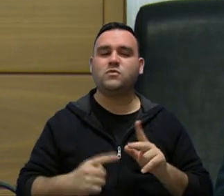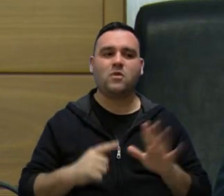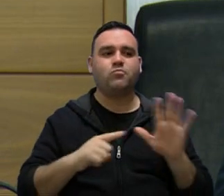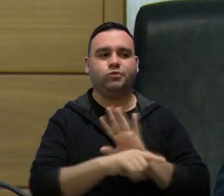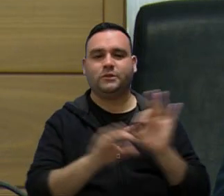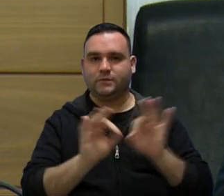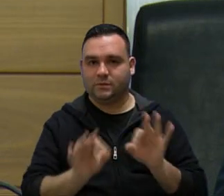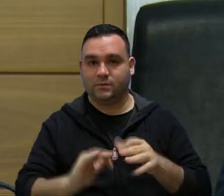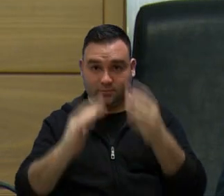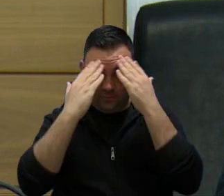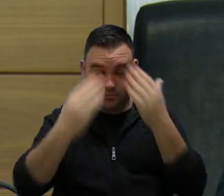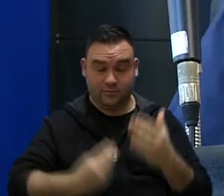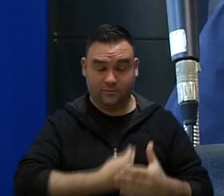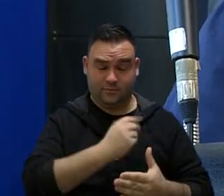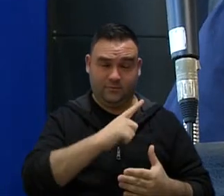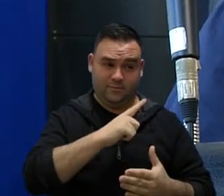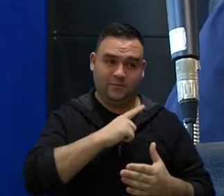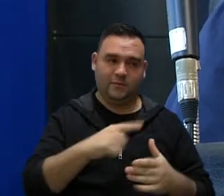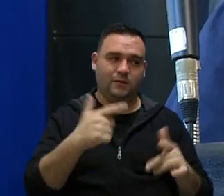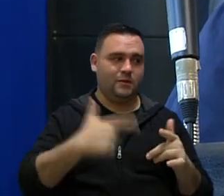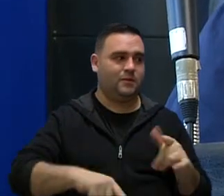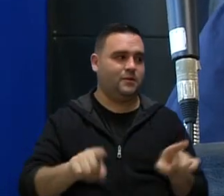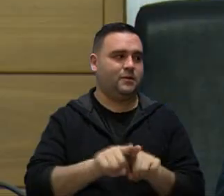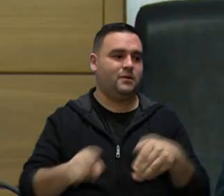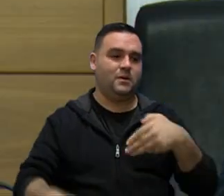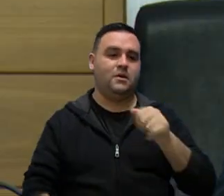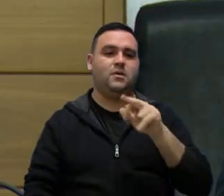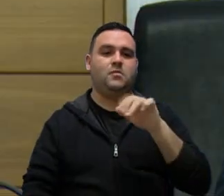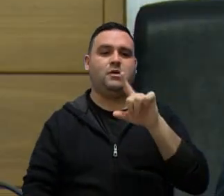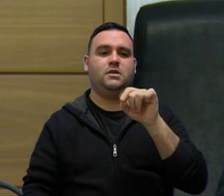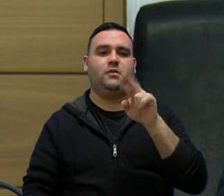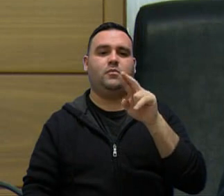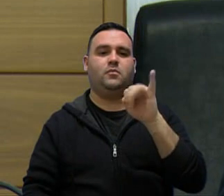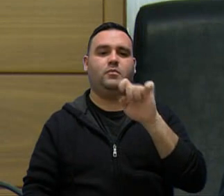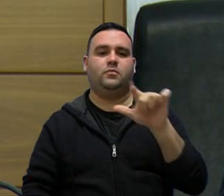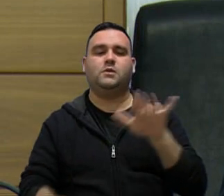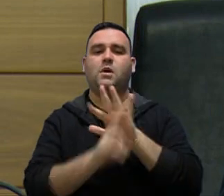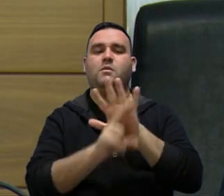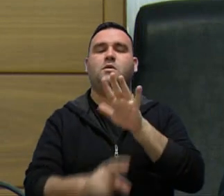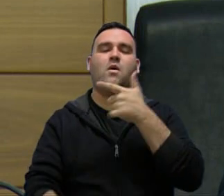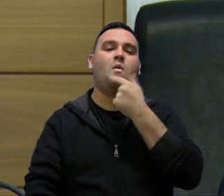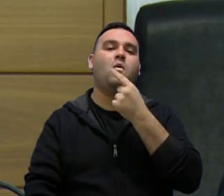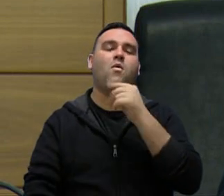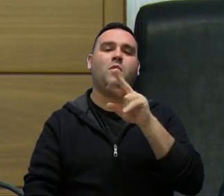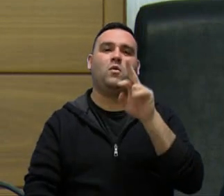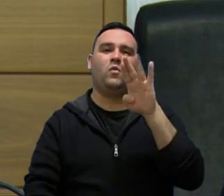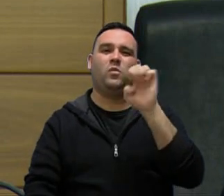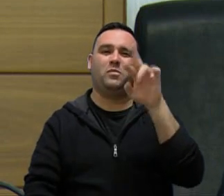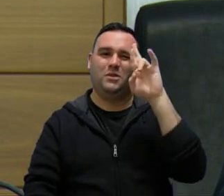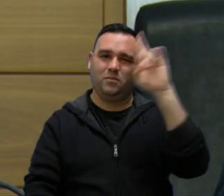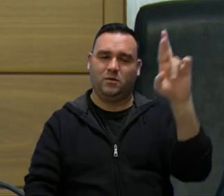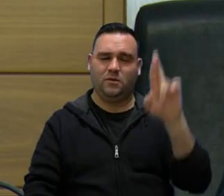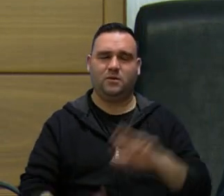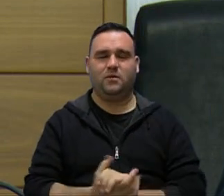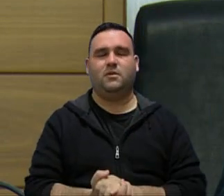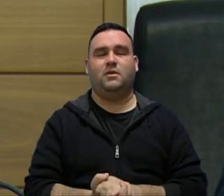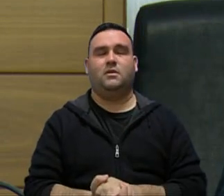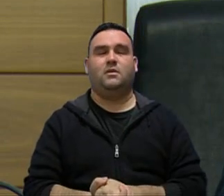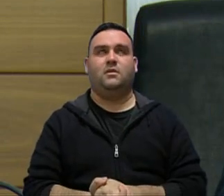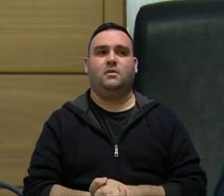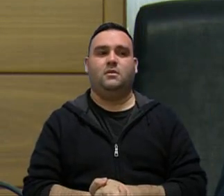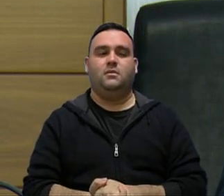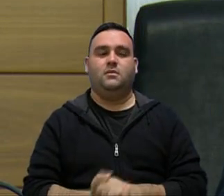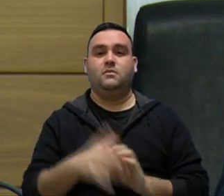ser interpelado mas obrigado pela presença mas da mesma forma marcelo brasil que tá que representando o sérgio pires da urbis é